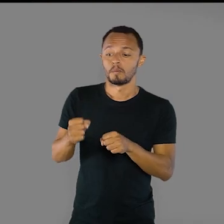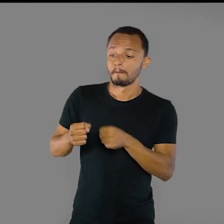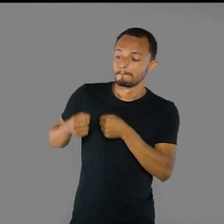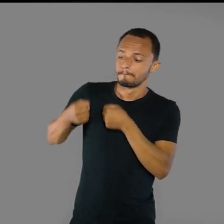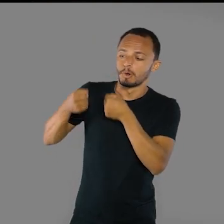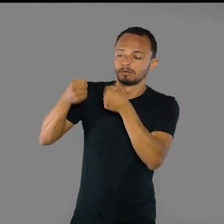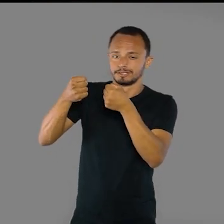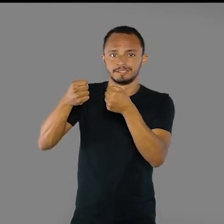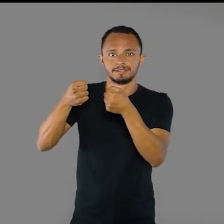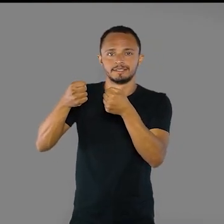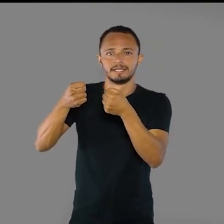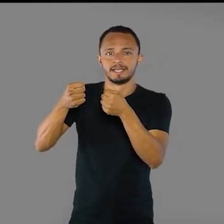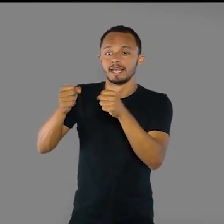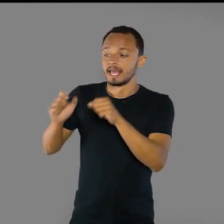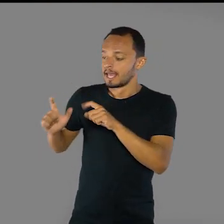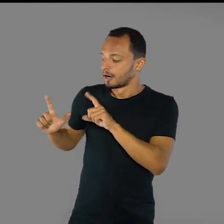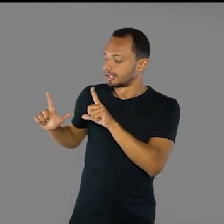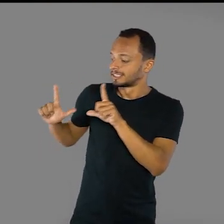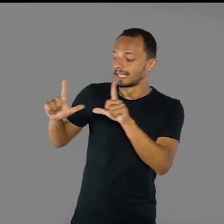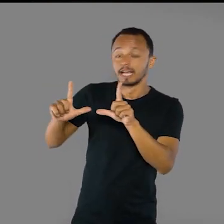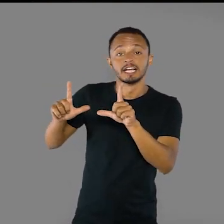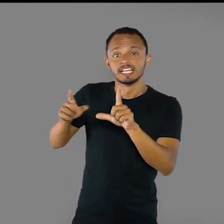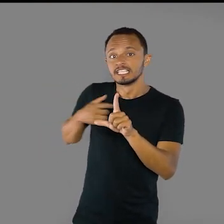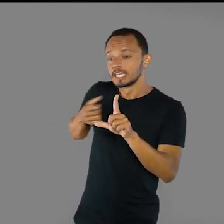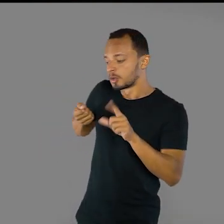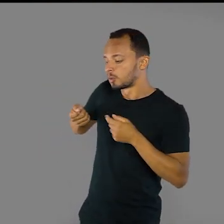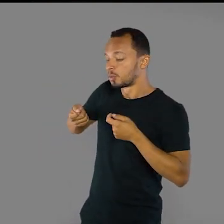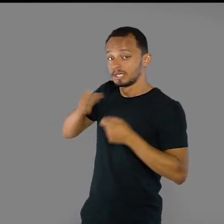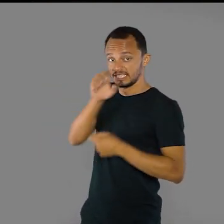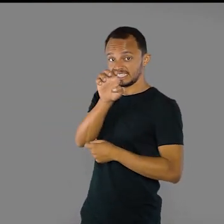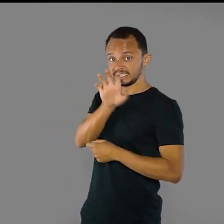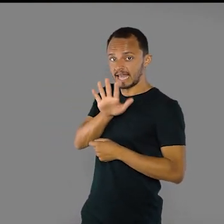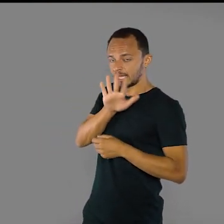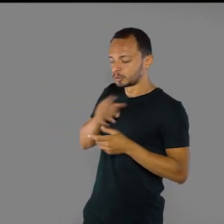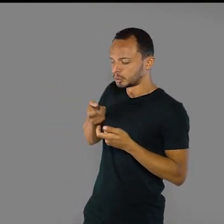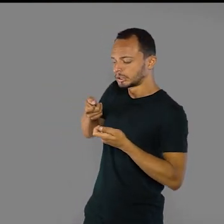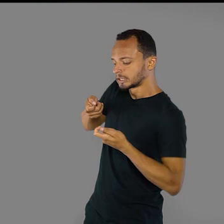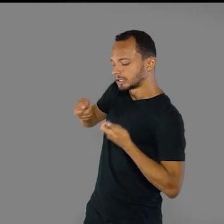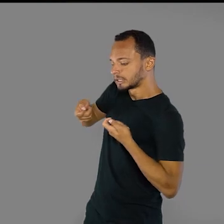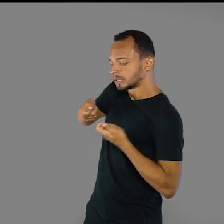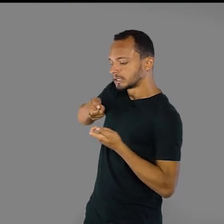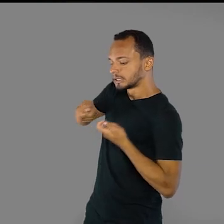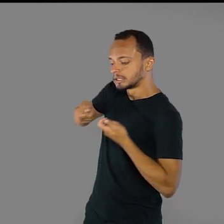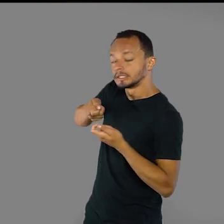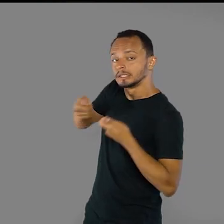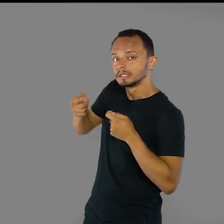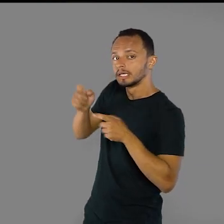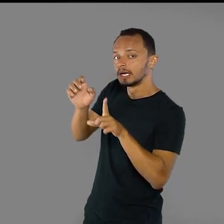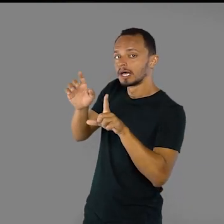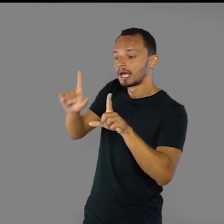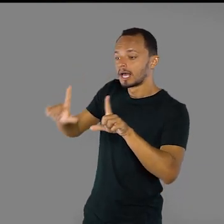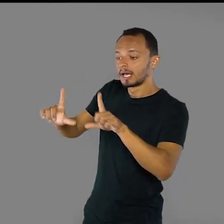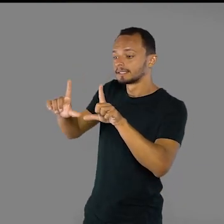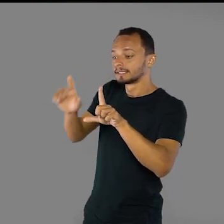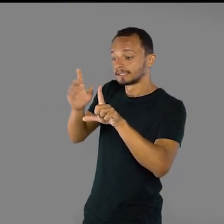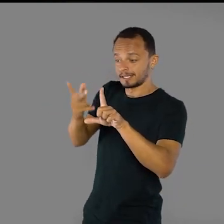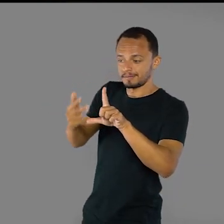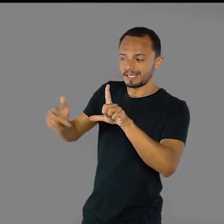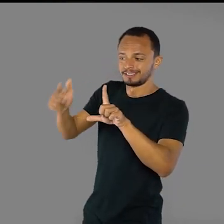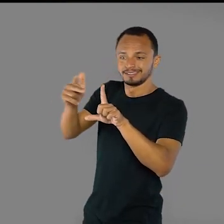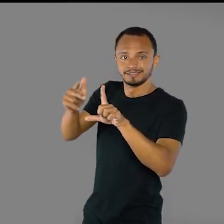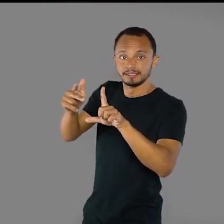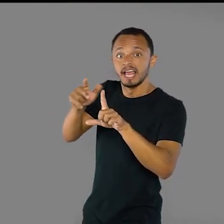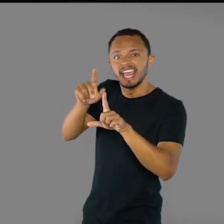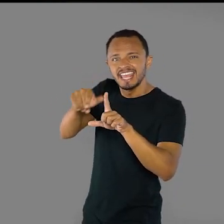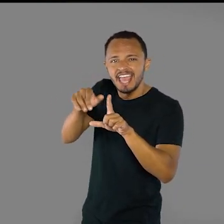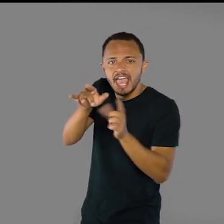imagens comissionadas pelo Estado. E por isso que uma grande hipótese do livro é que as imagens não são